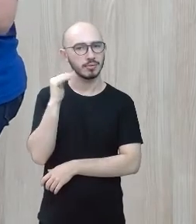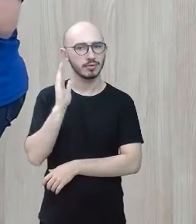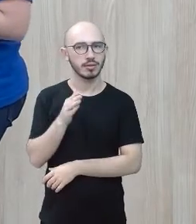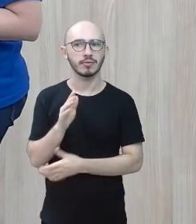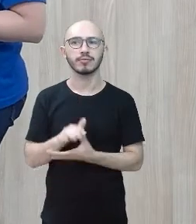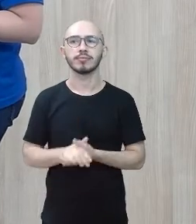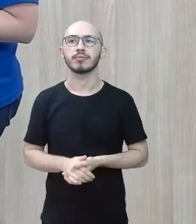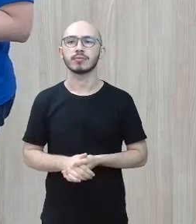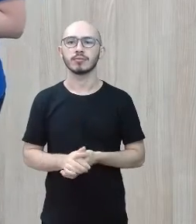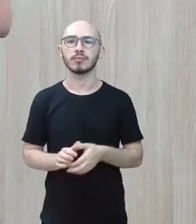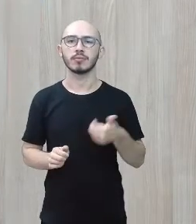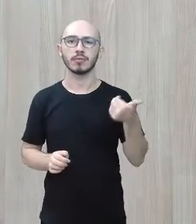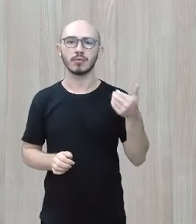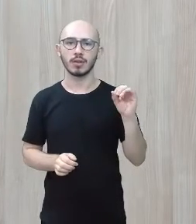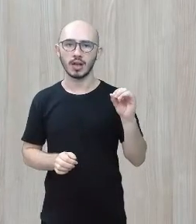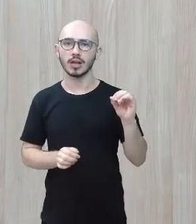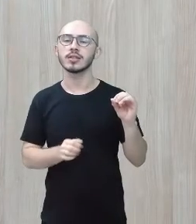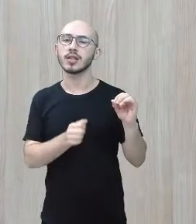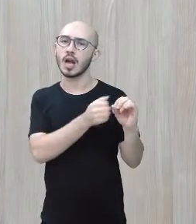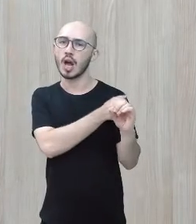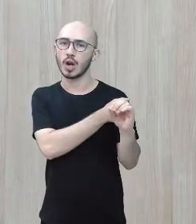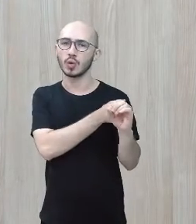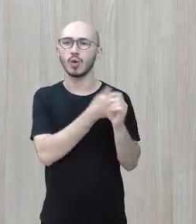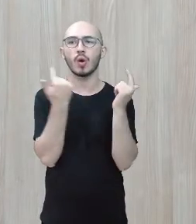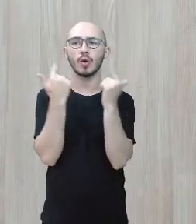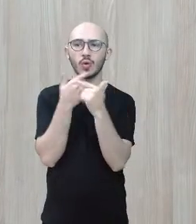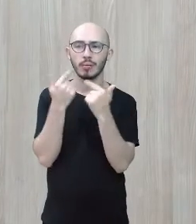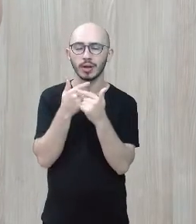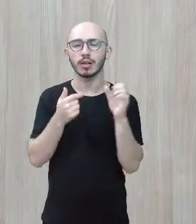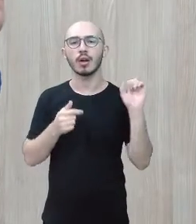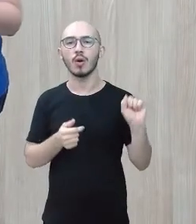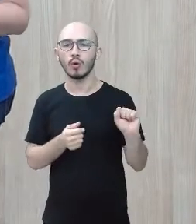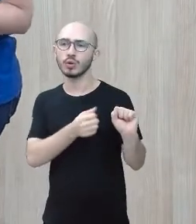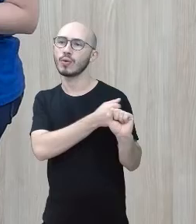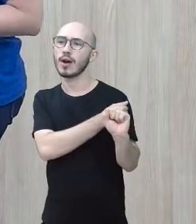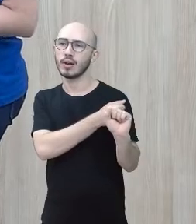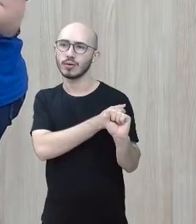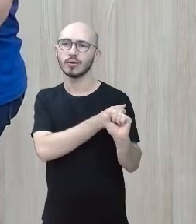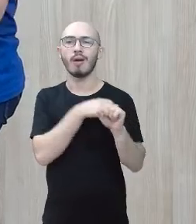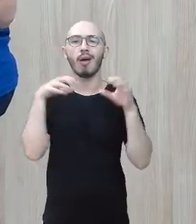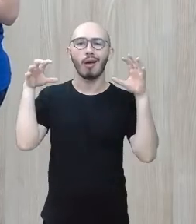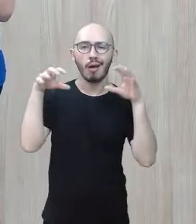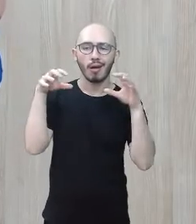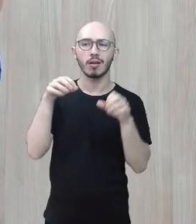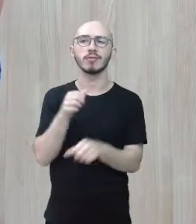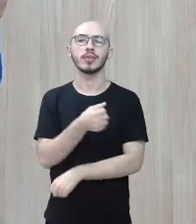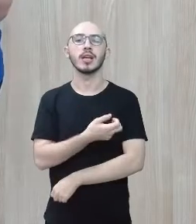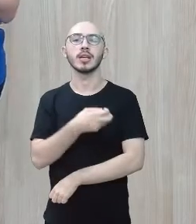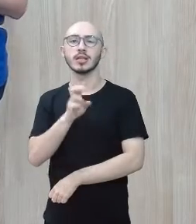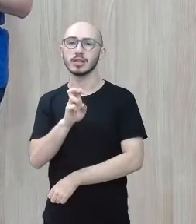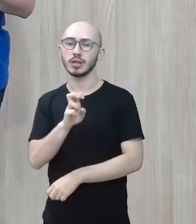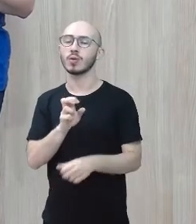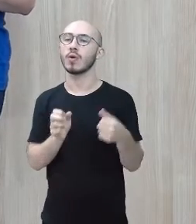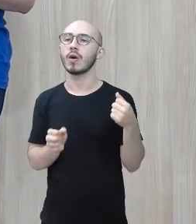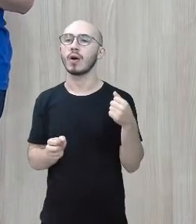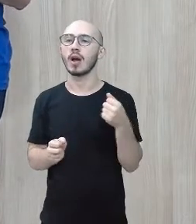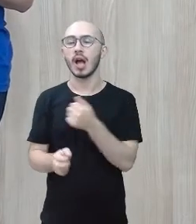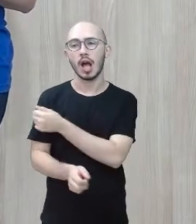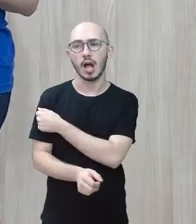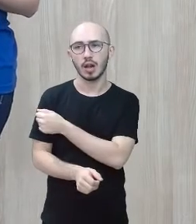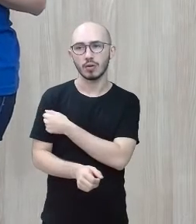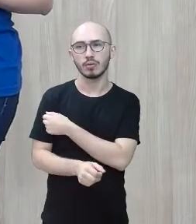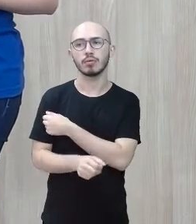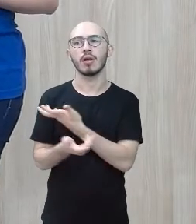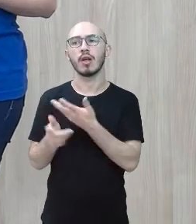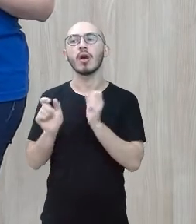A gente teve 10 pessoas para comédia, 8 pessoas para o terror suspense e 5 pessoas para a aventura. Só que quando a